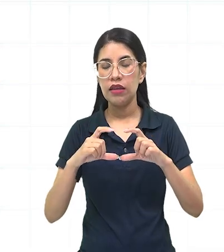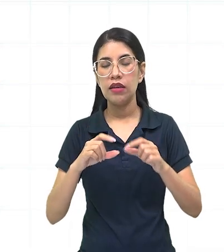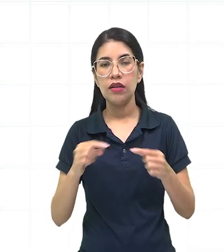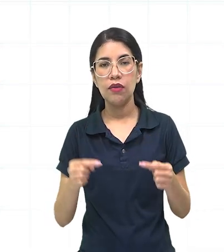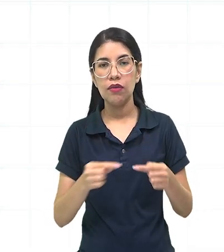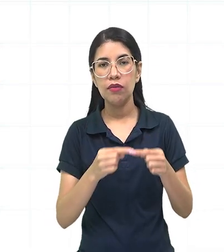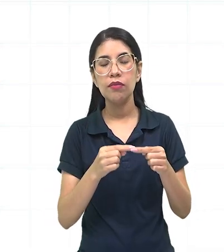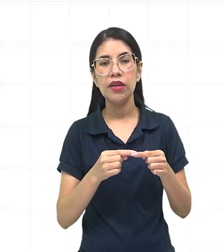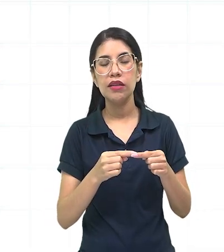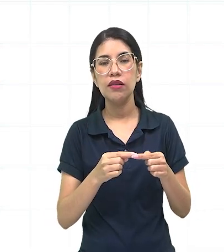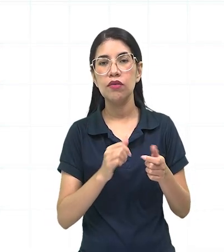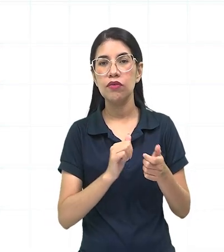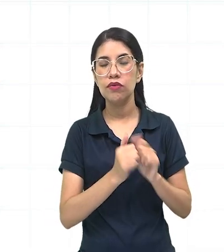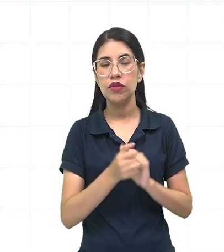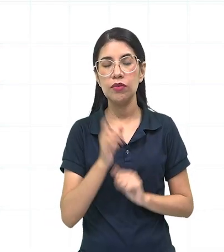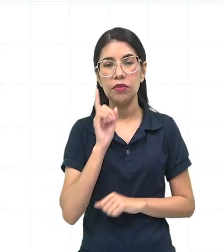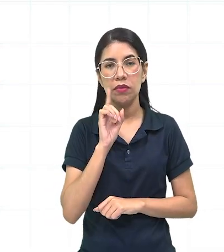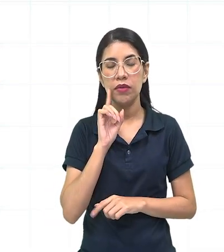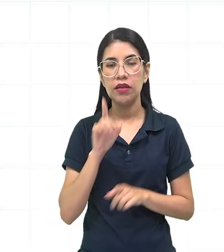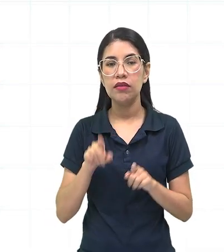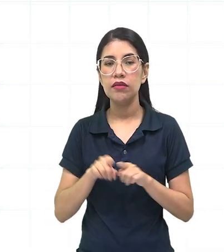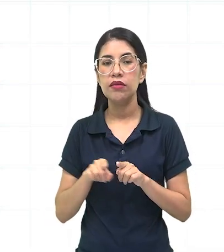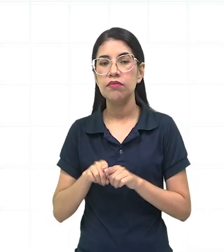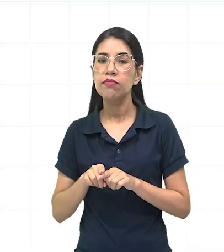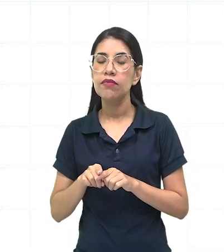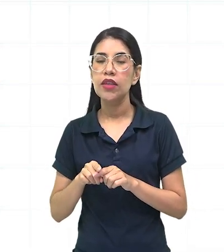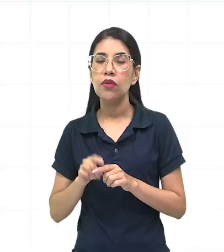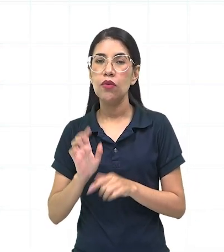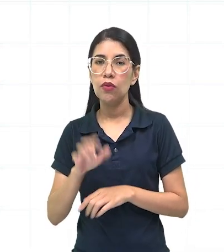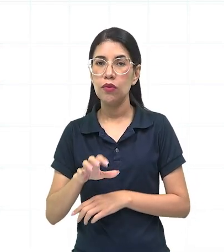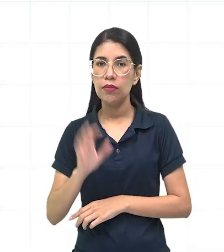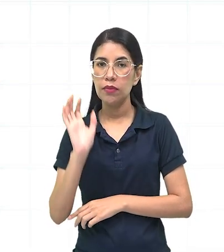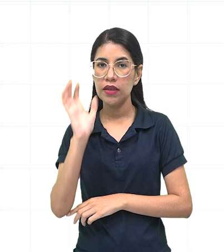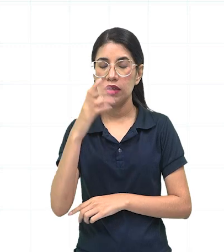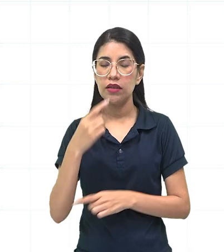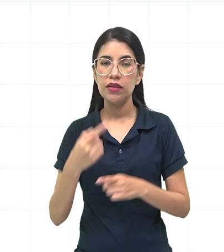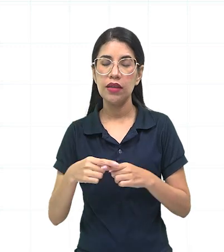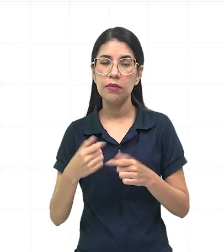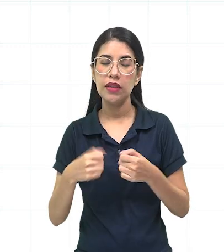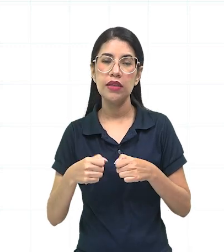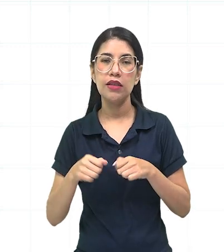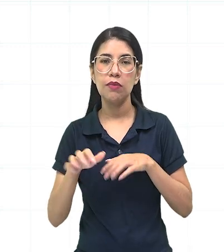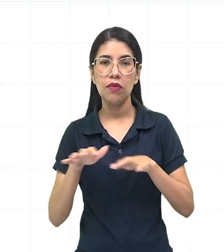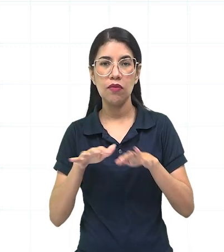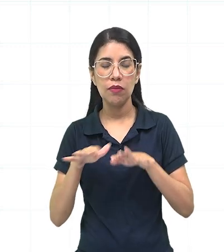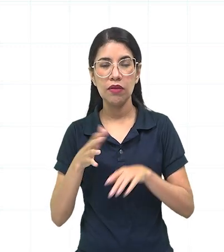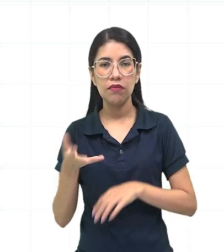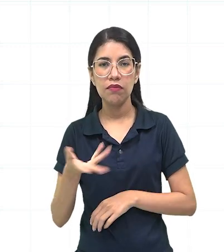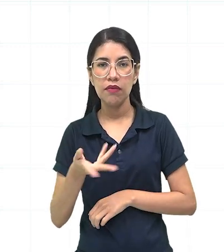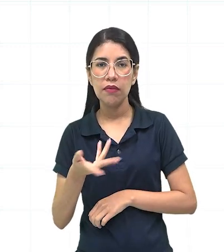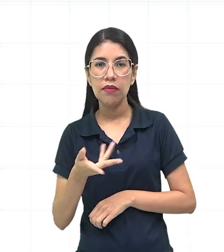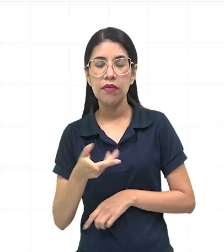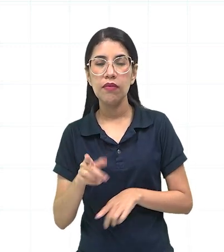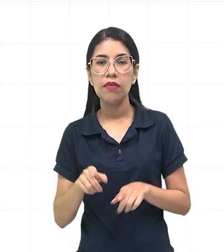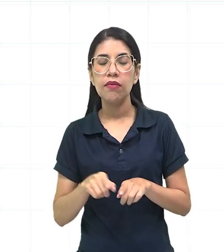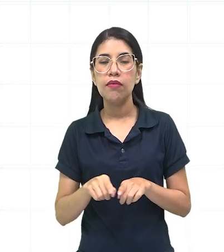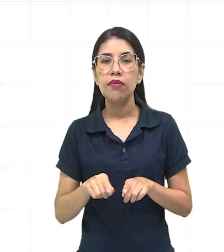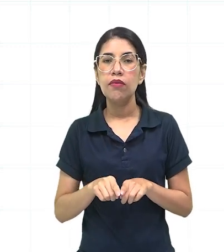americano com a finta e as marcações do basquete. Isso porque são necessários ali movimentações rápidas, né?